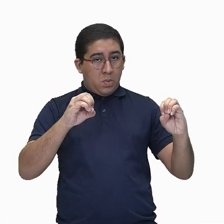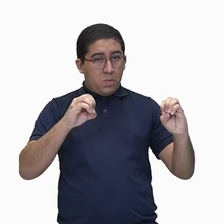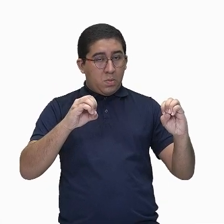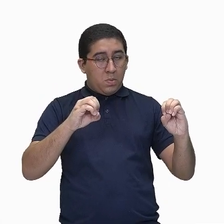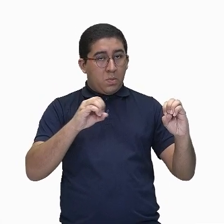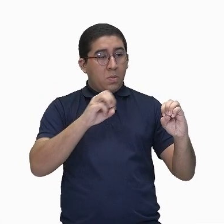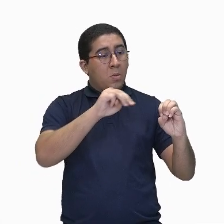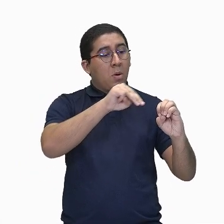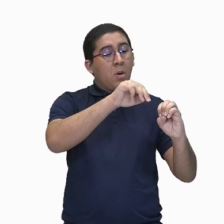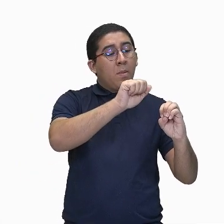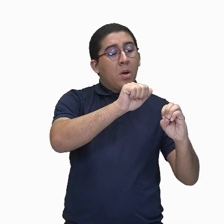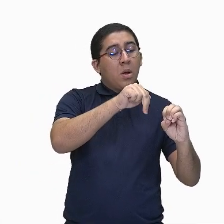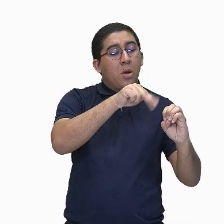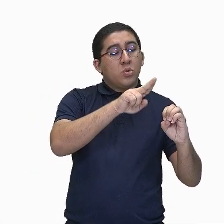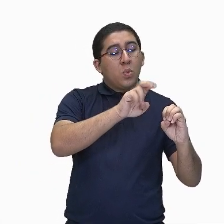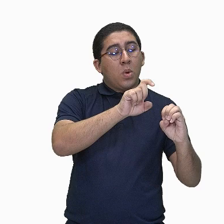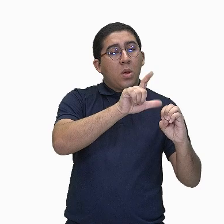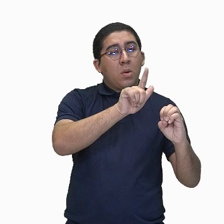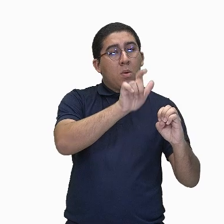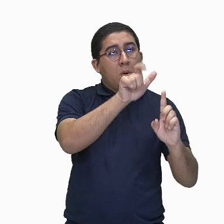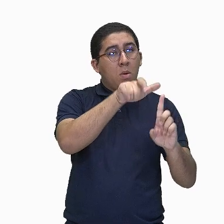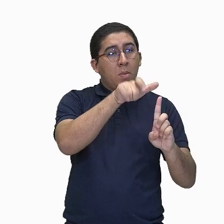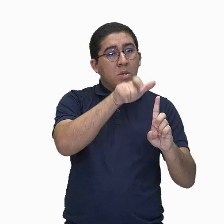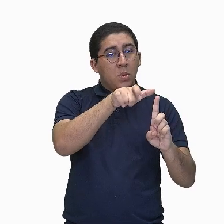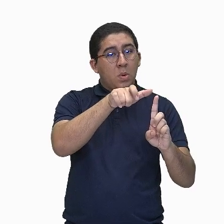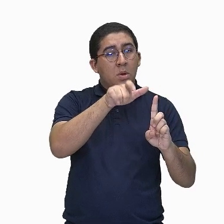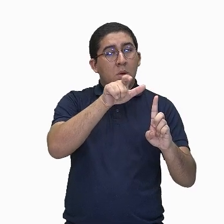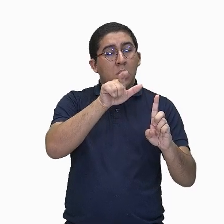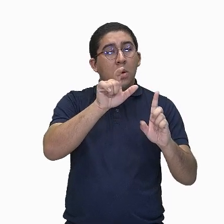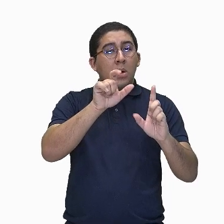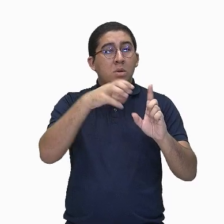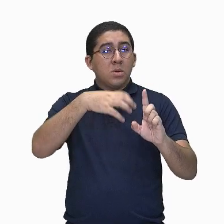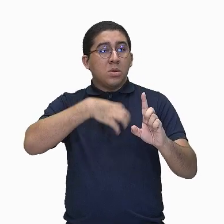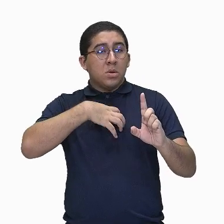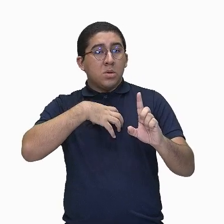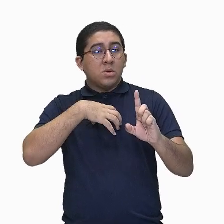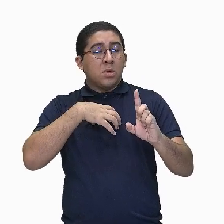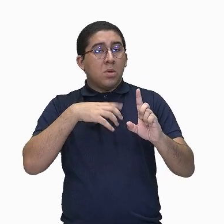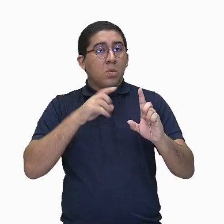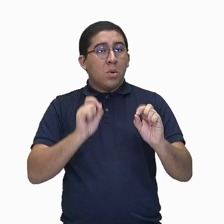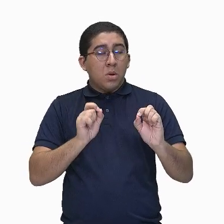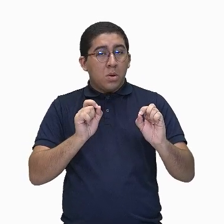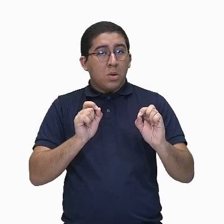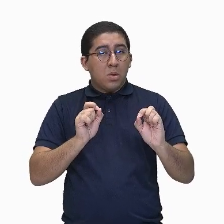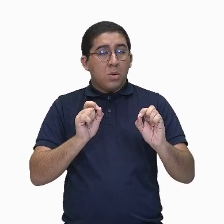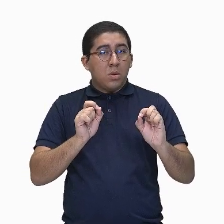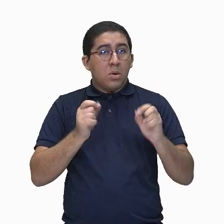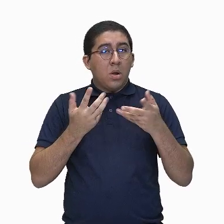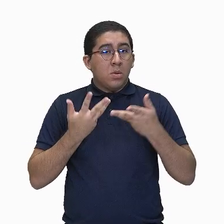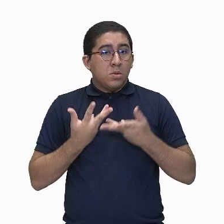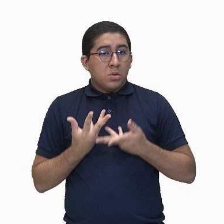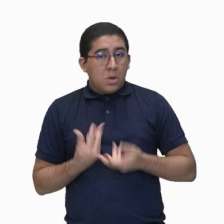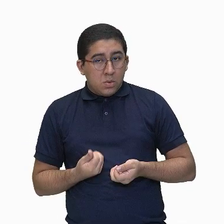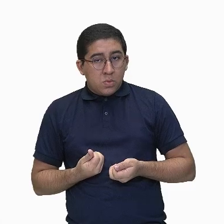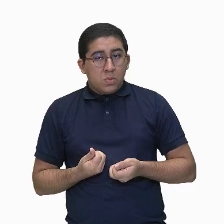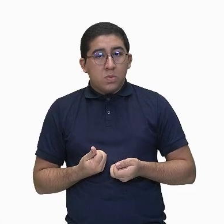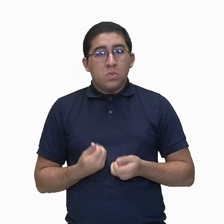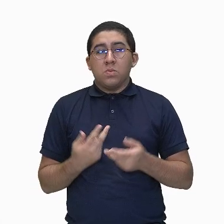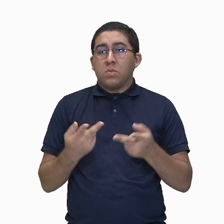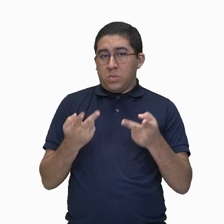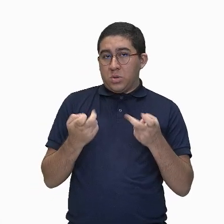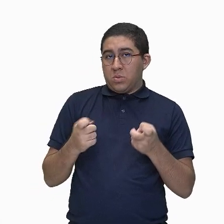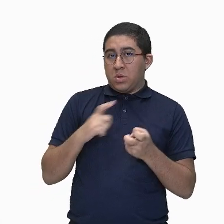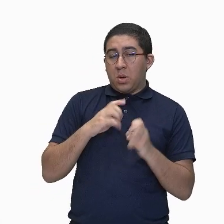passando sobre o estado de Manuel. Então, observe que temos uma oração independente, não é verdade? Eu